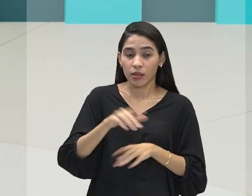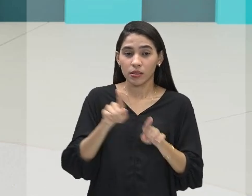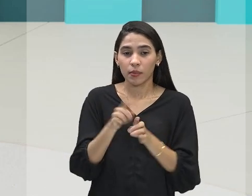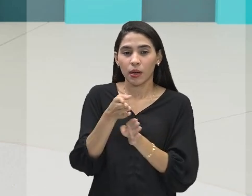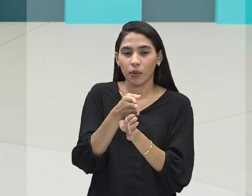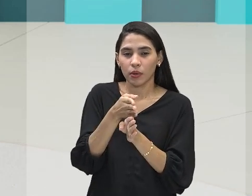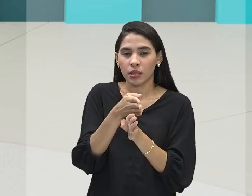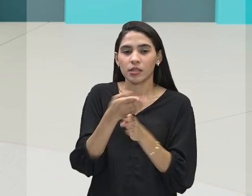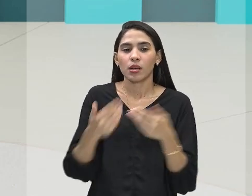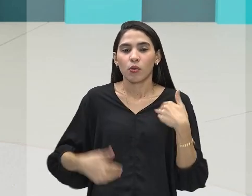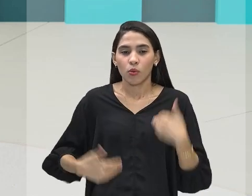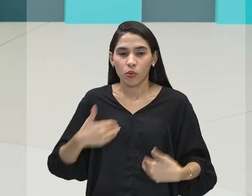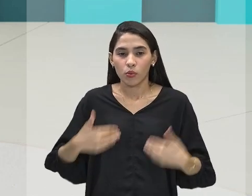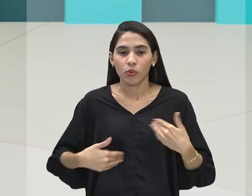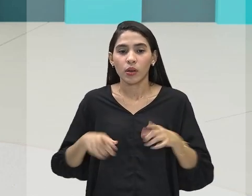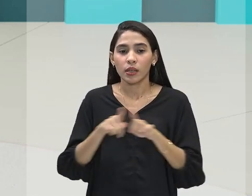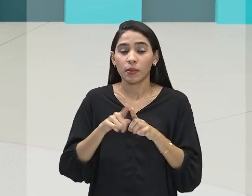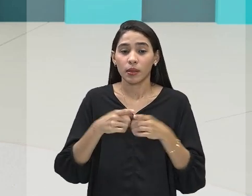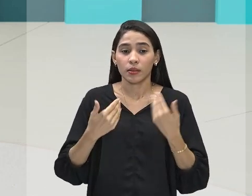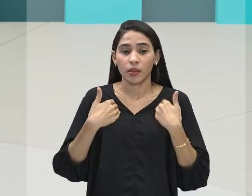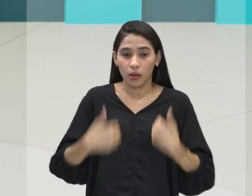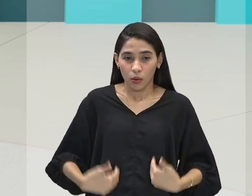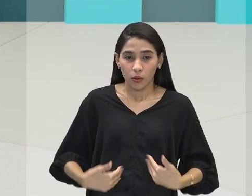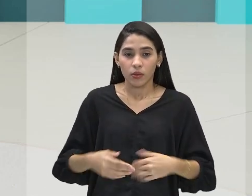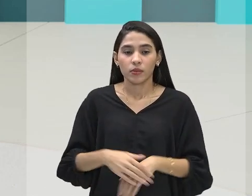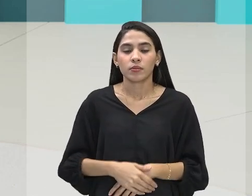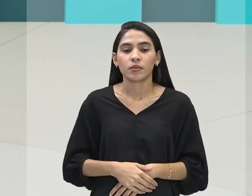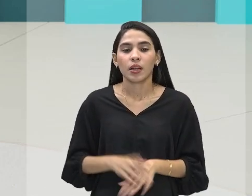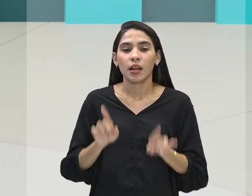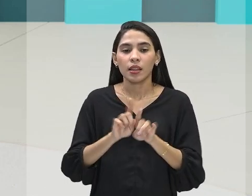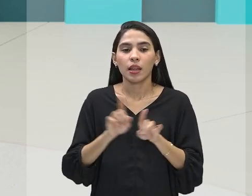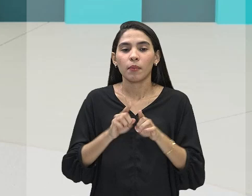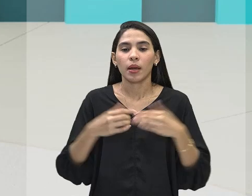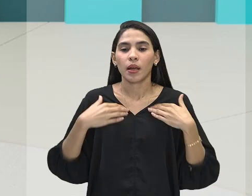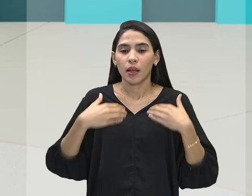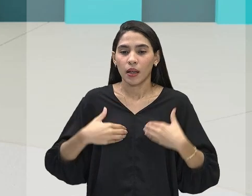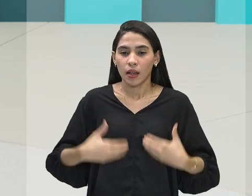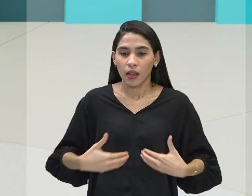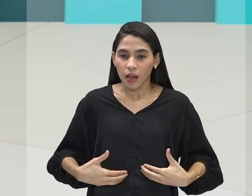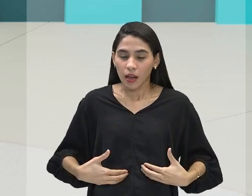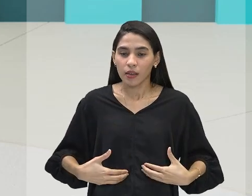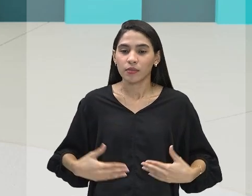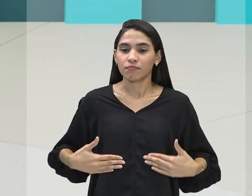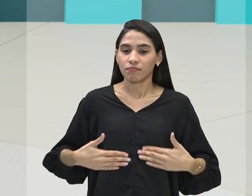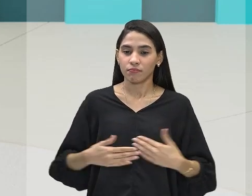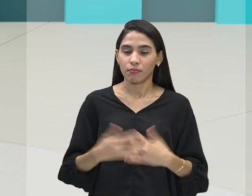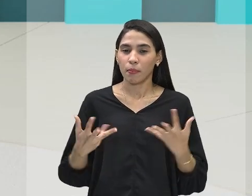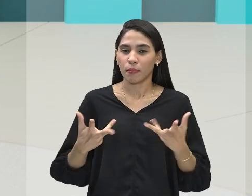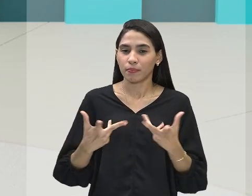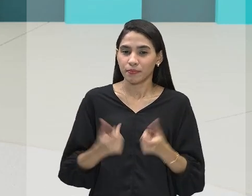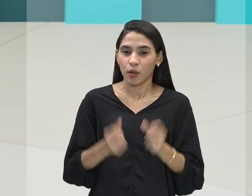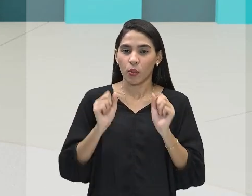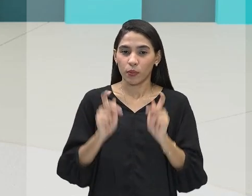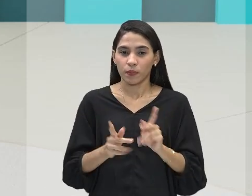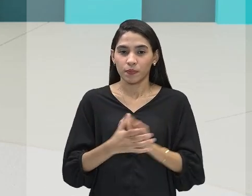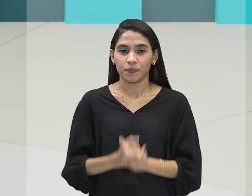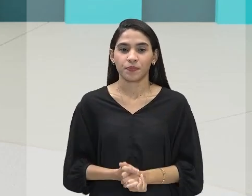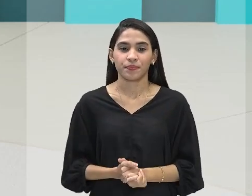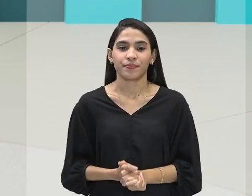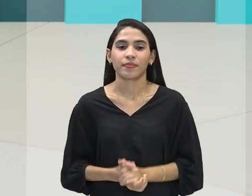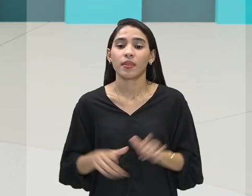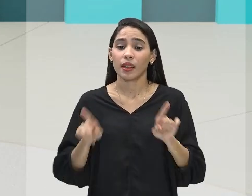coordenação motora e a consciência corporal, além de definir o corpo, deixar ali o shape maravilhoso, tá bom? Nós